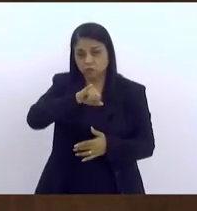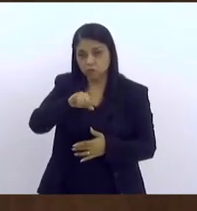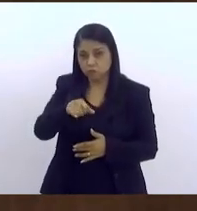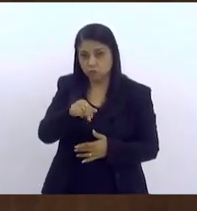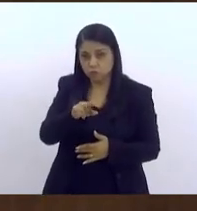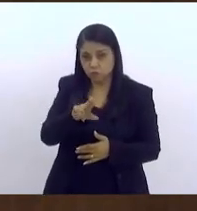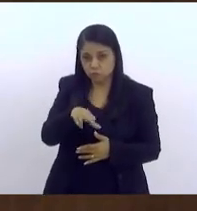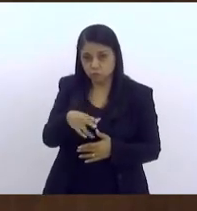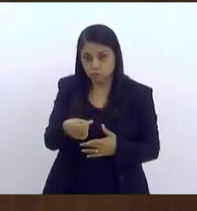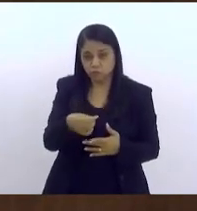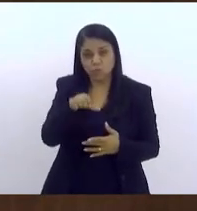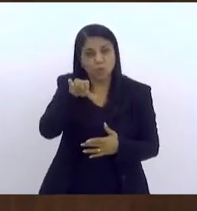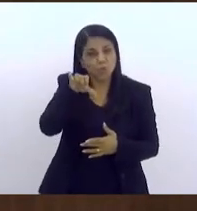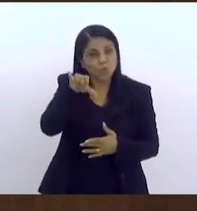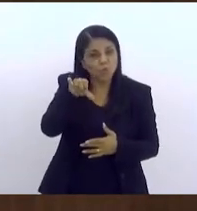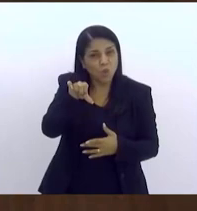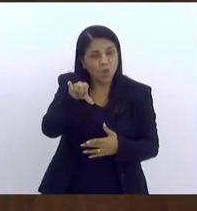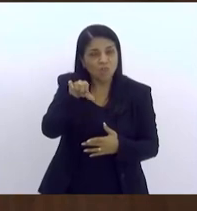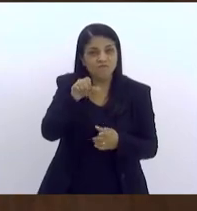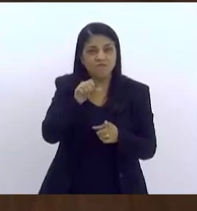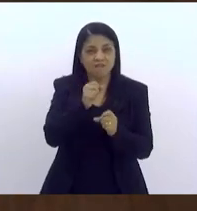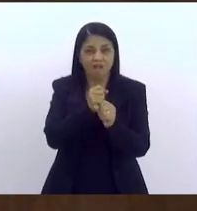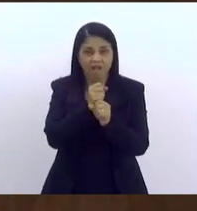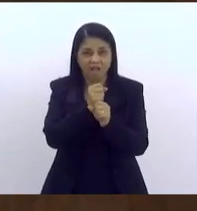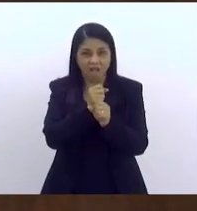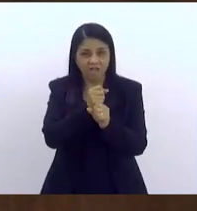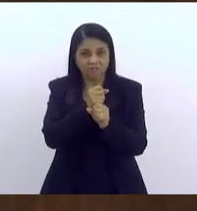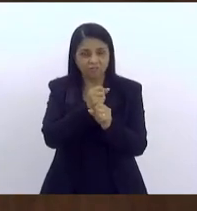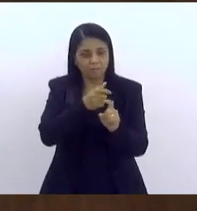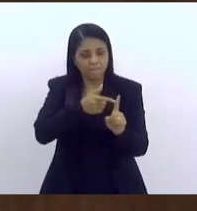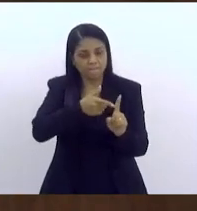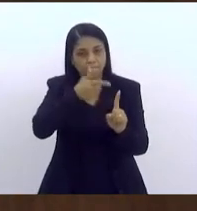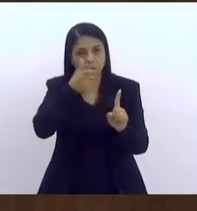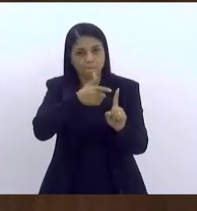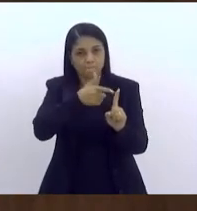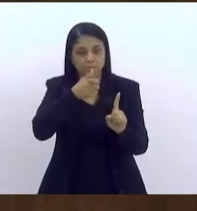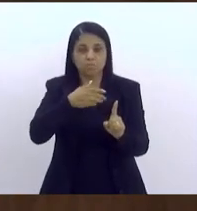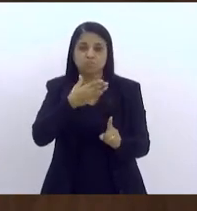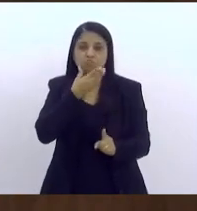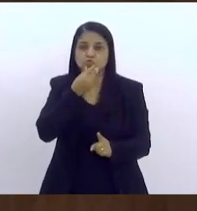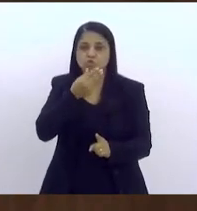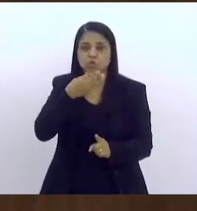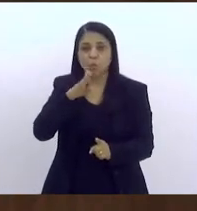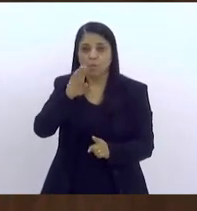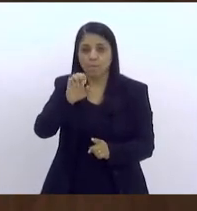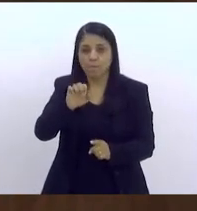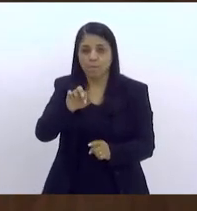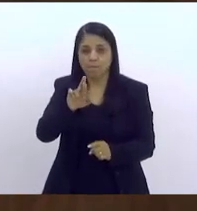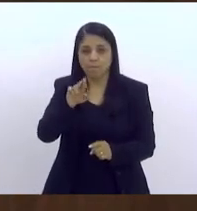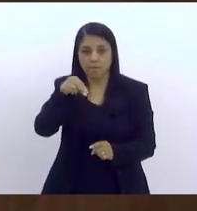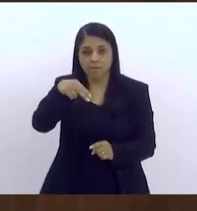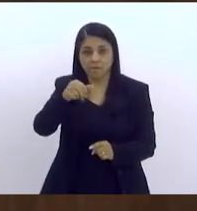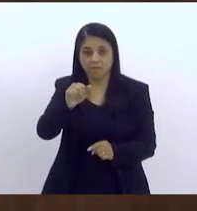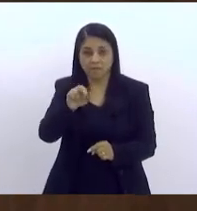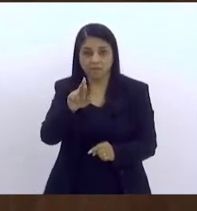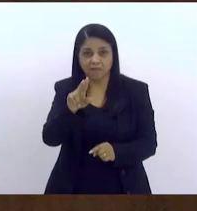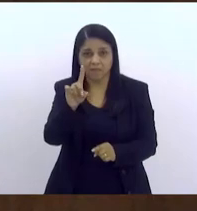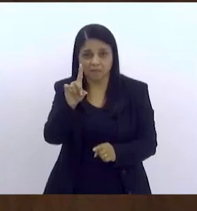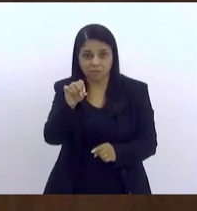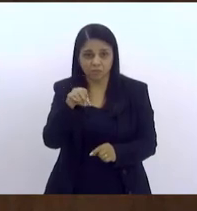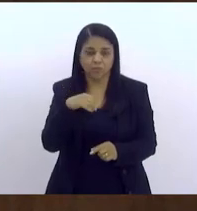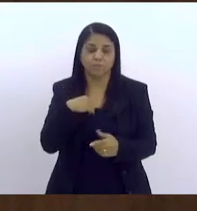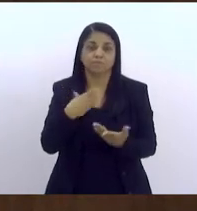completa 9 anos do assassinato do menino Bernardo eu coloquei aqui